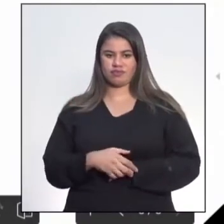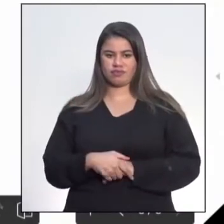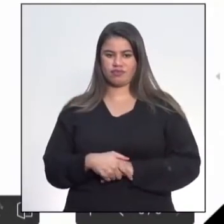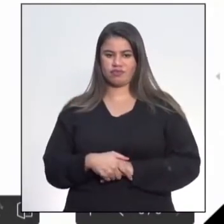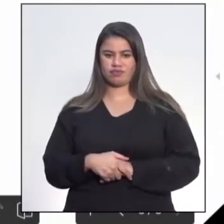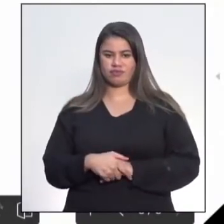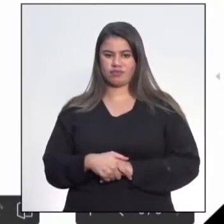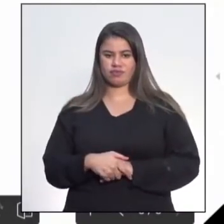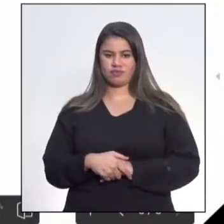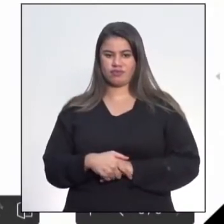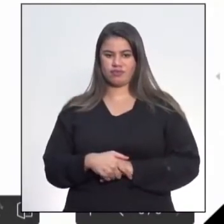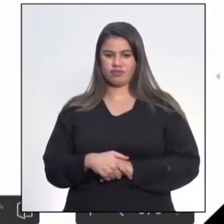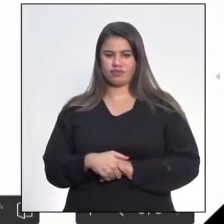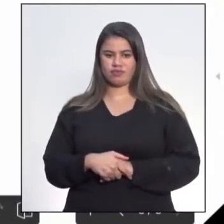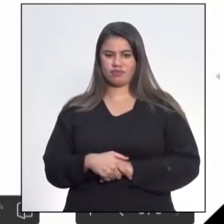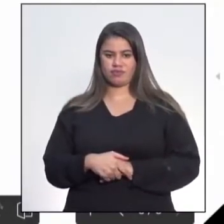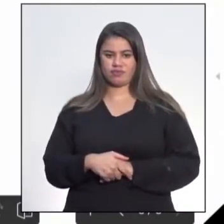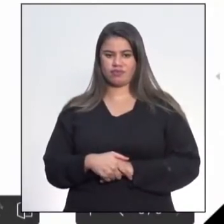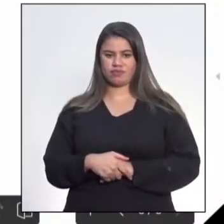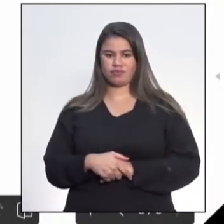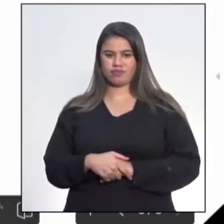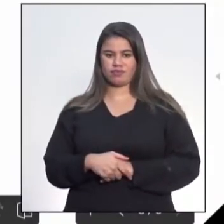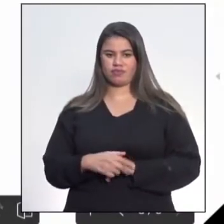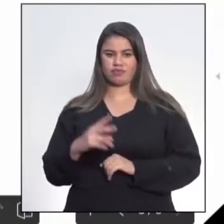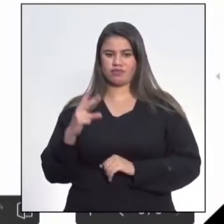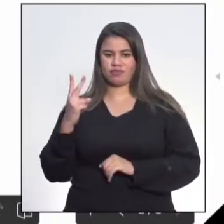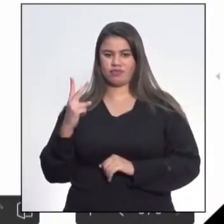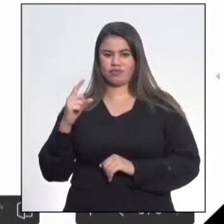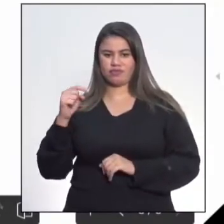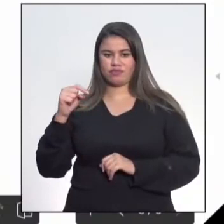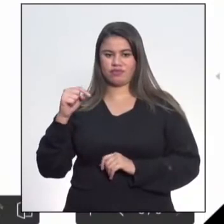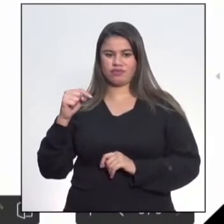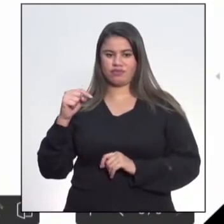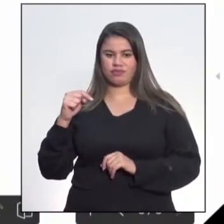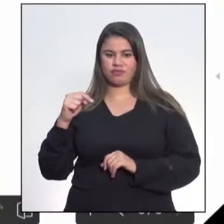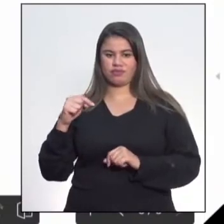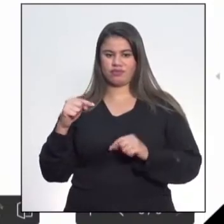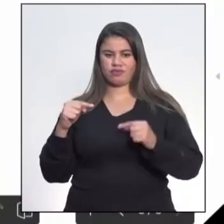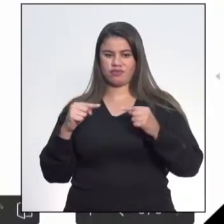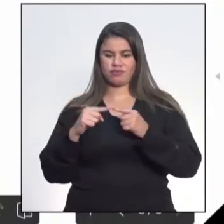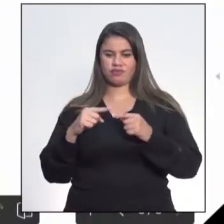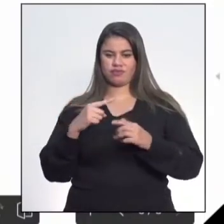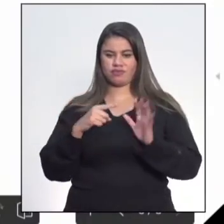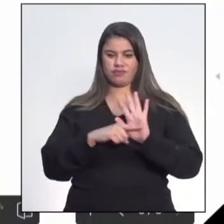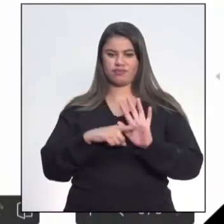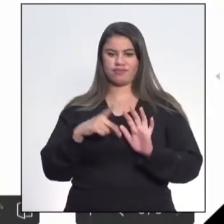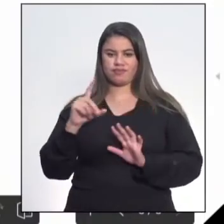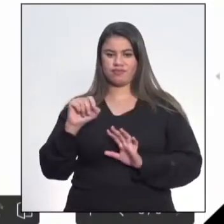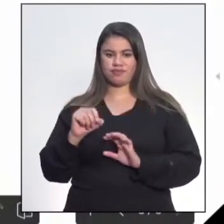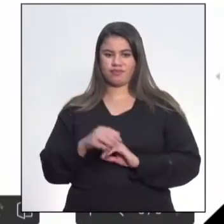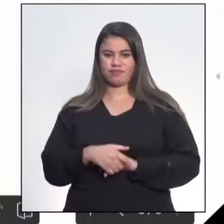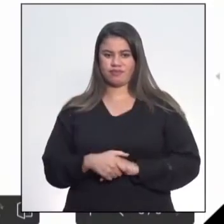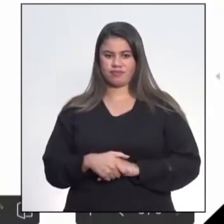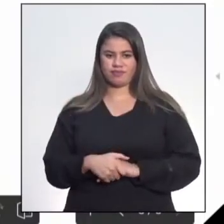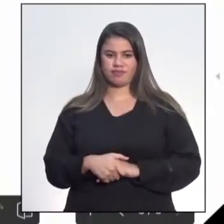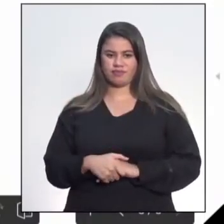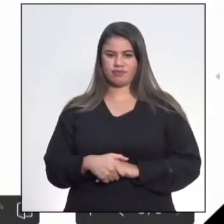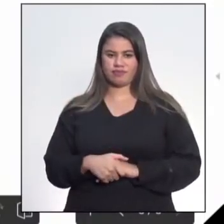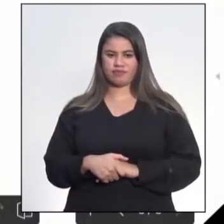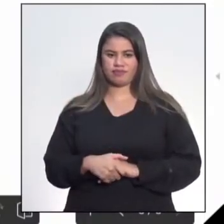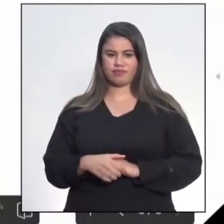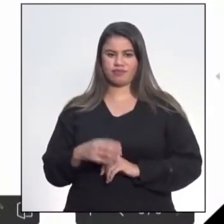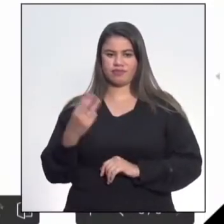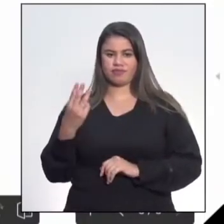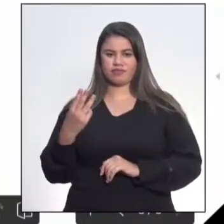menos aqui, ó, descendo. O 2 está ligado com o -10, mais ou menos aqui. E